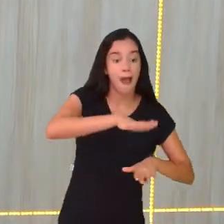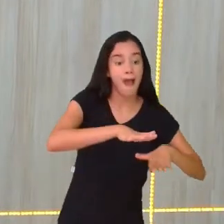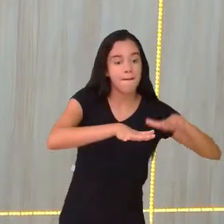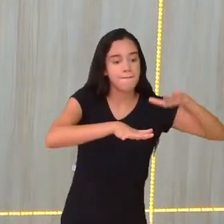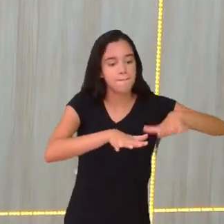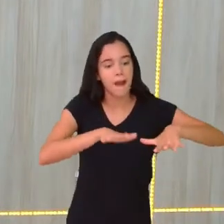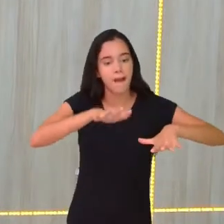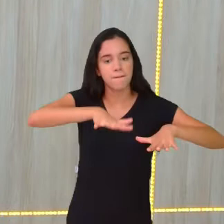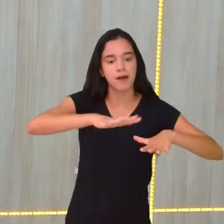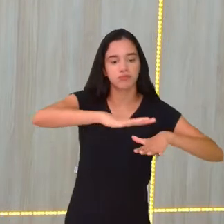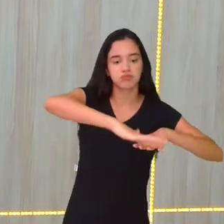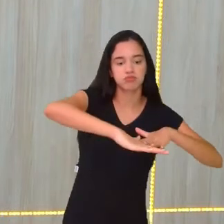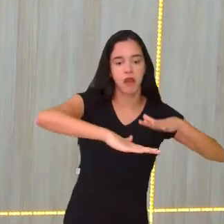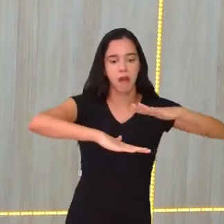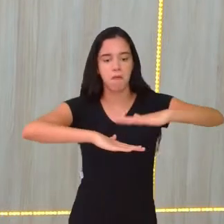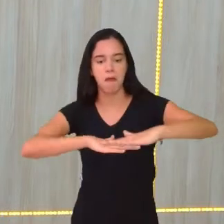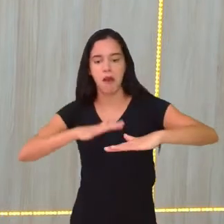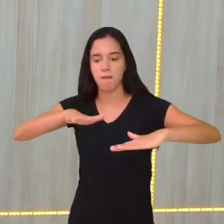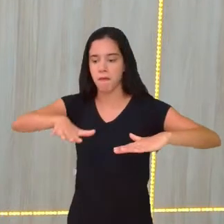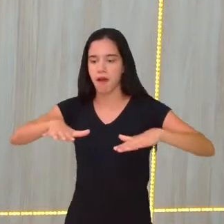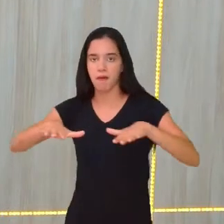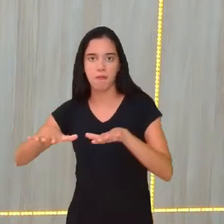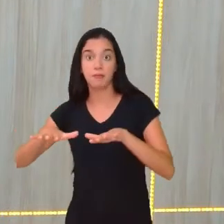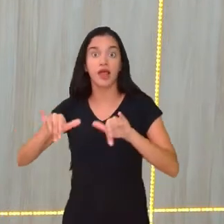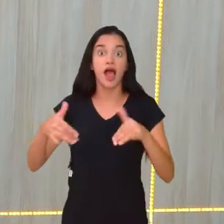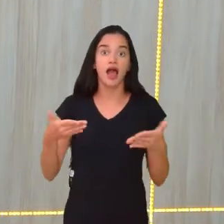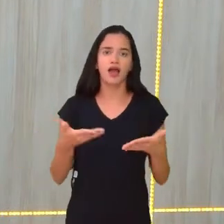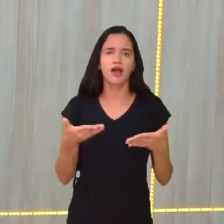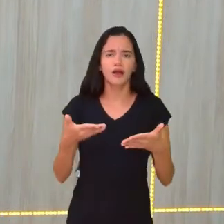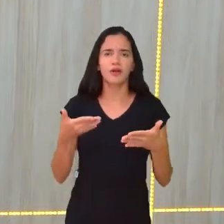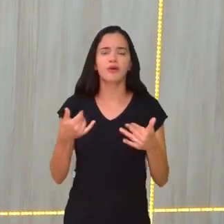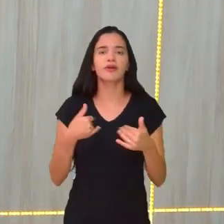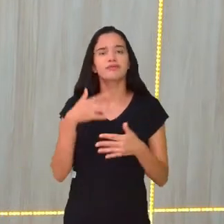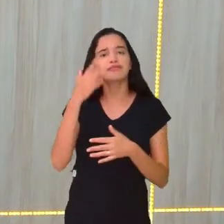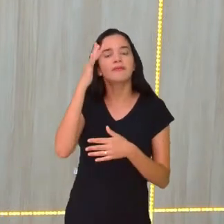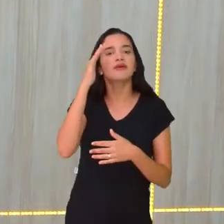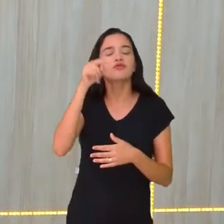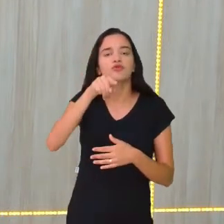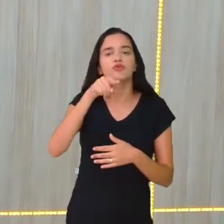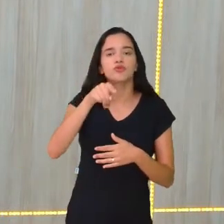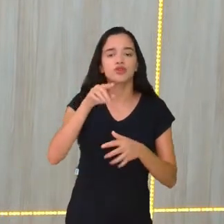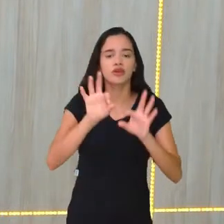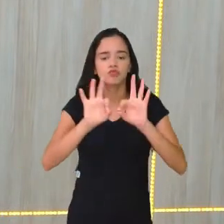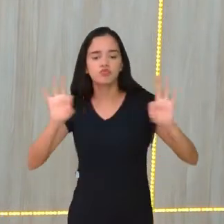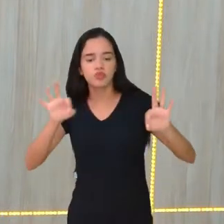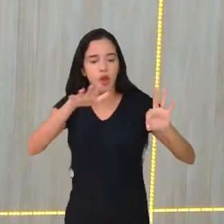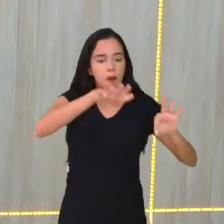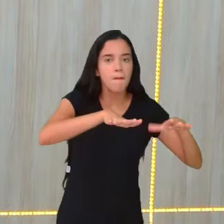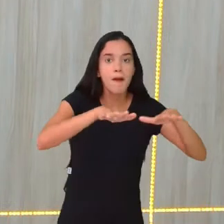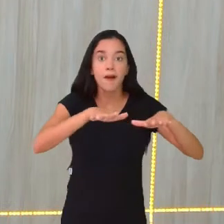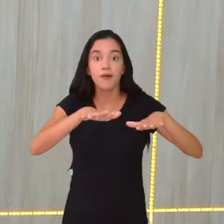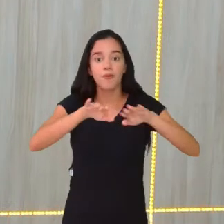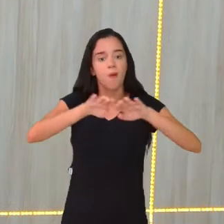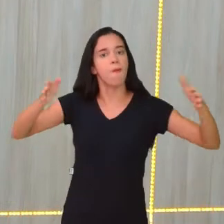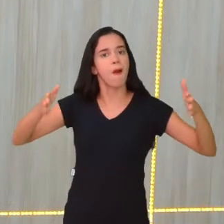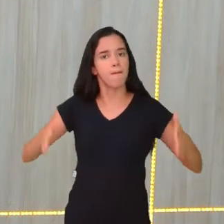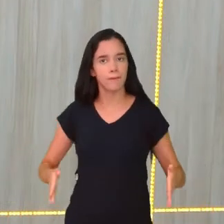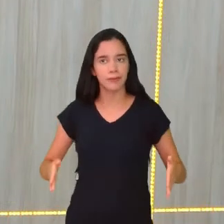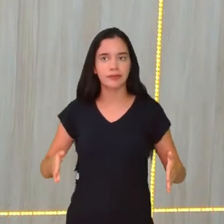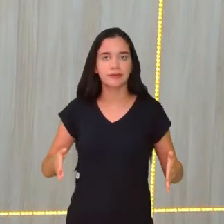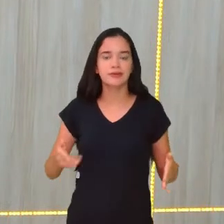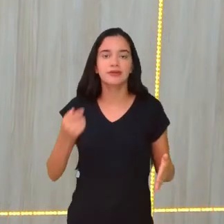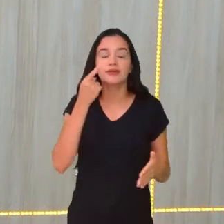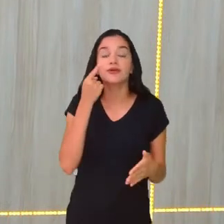o palmo. Então, imagine você medir com o palmo, né? Uma mesa, para você